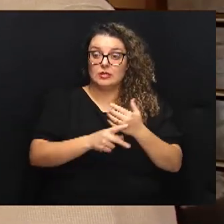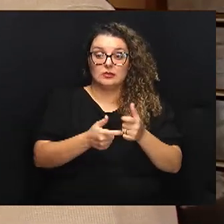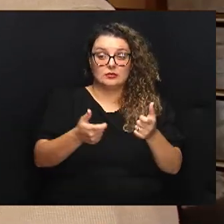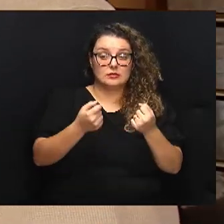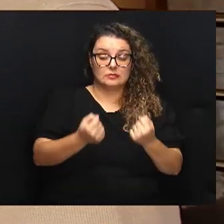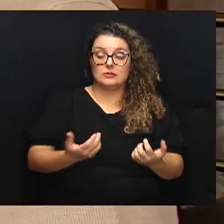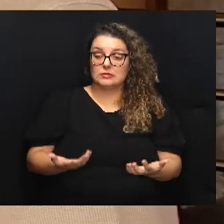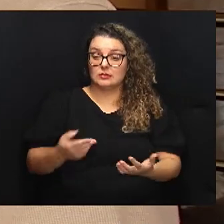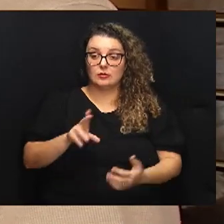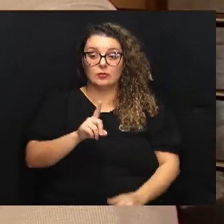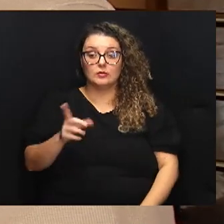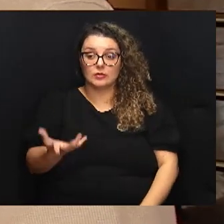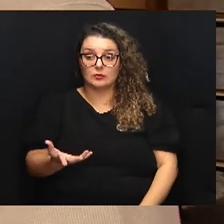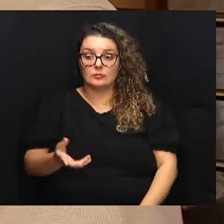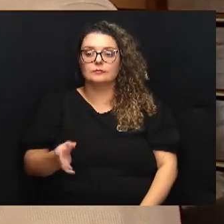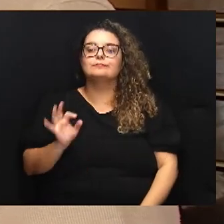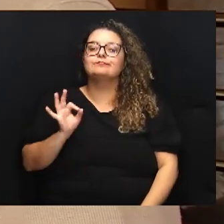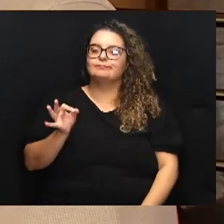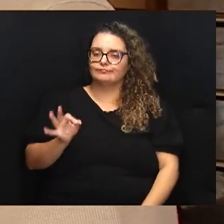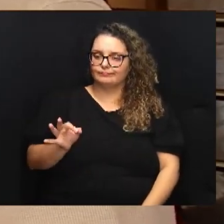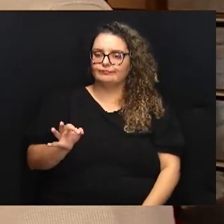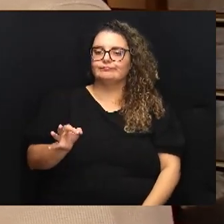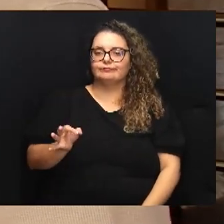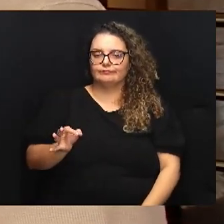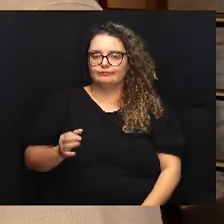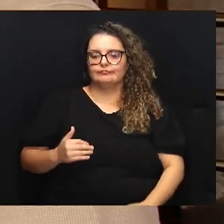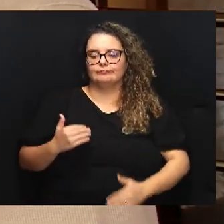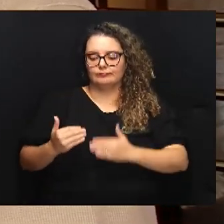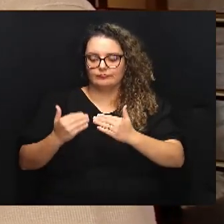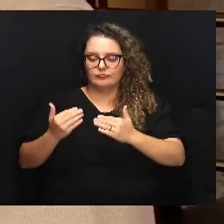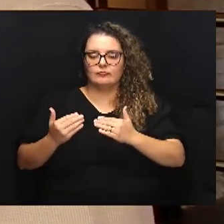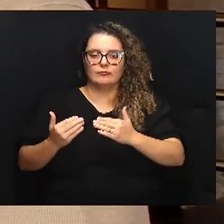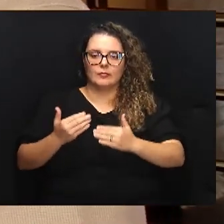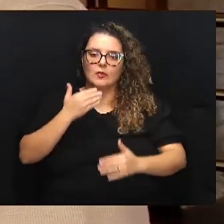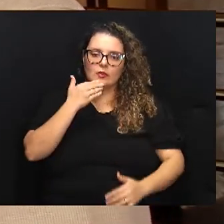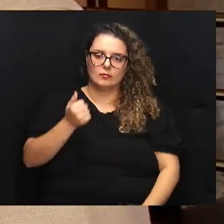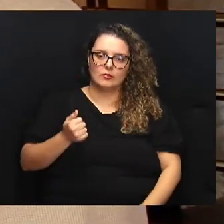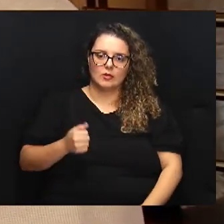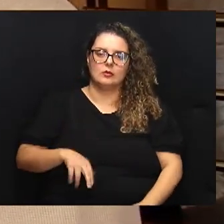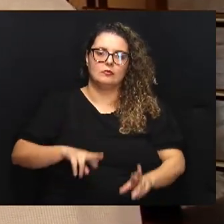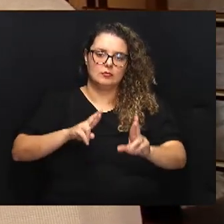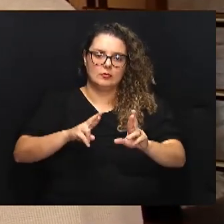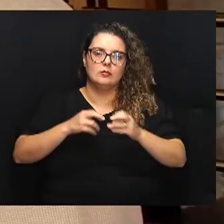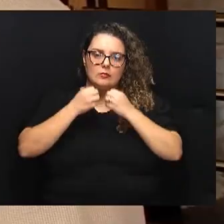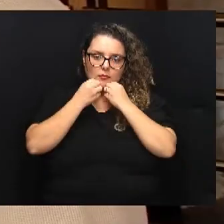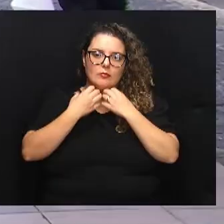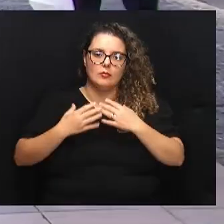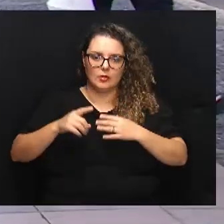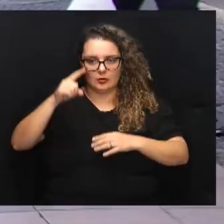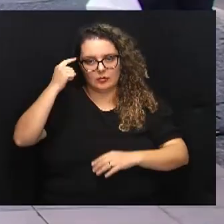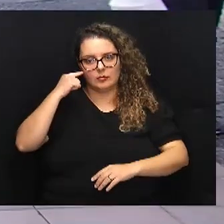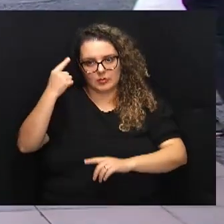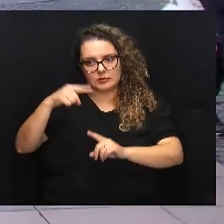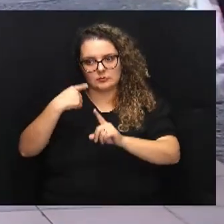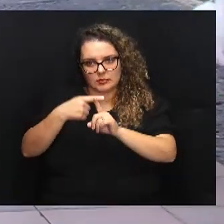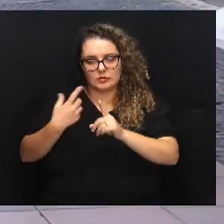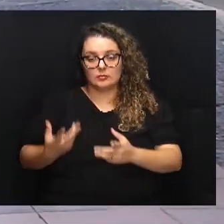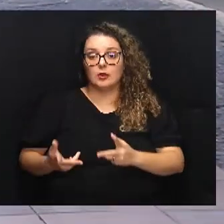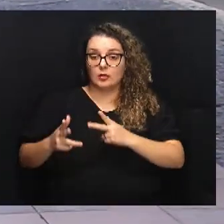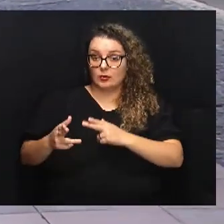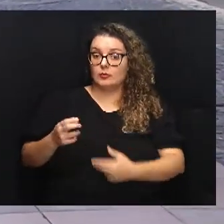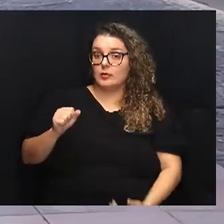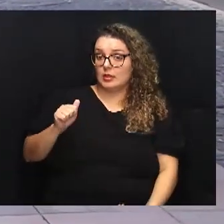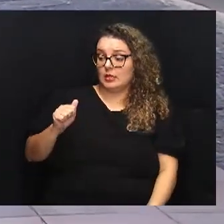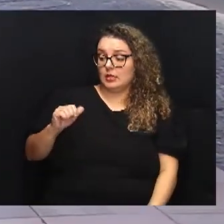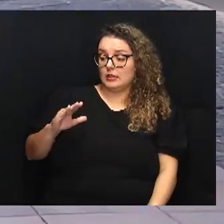não, mas sem dúvida nenhuma vem recuperando e uma perspectiva sempre boa, otimista. De acordo com a ASIC,